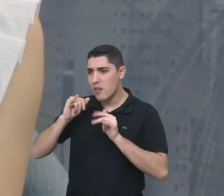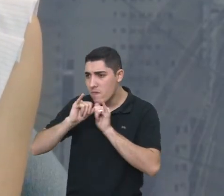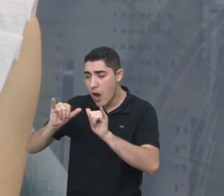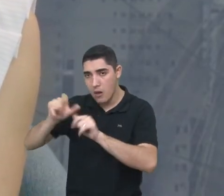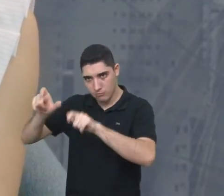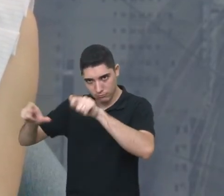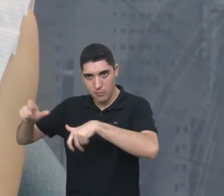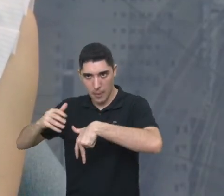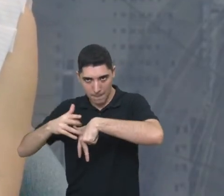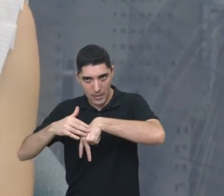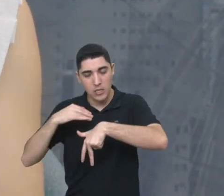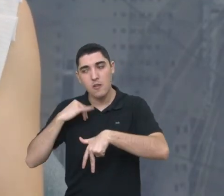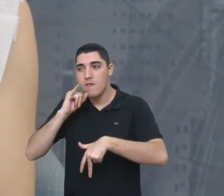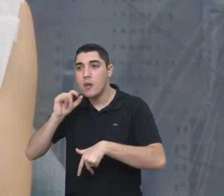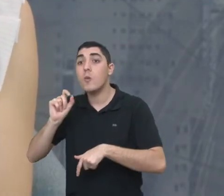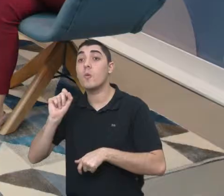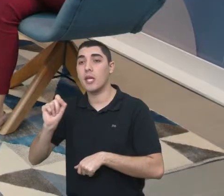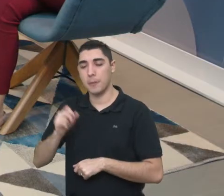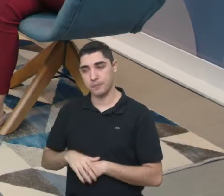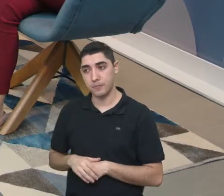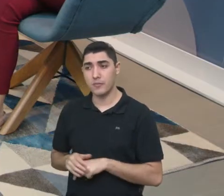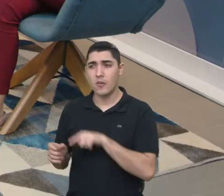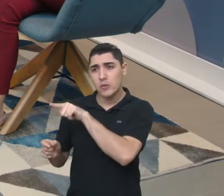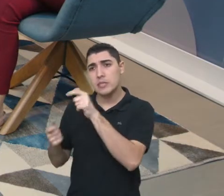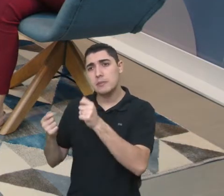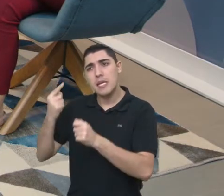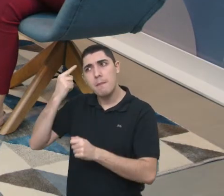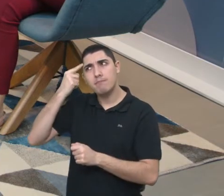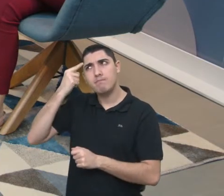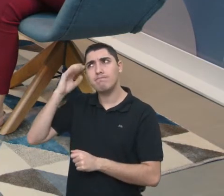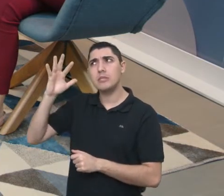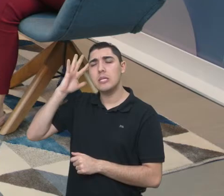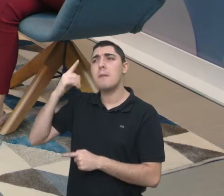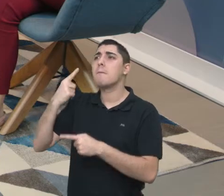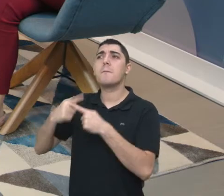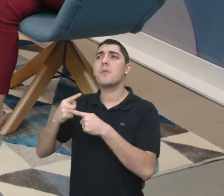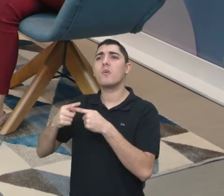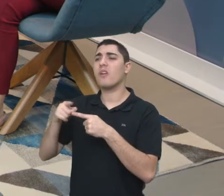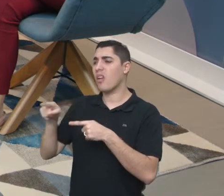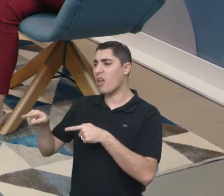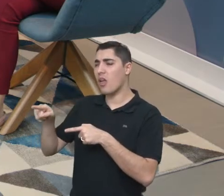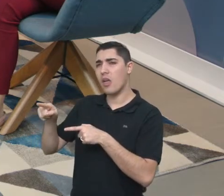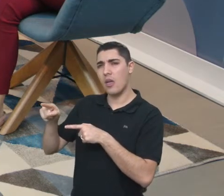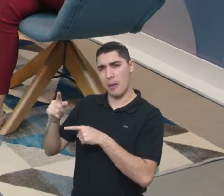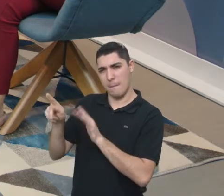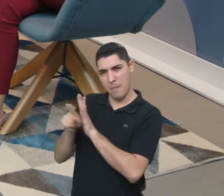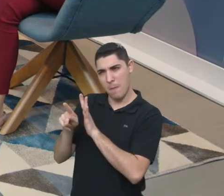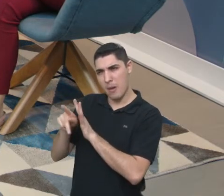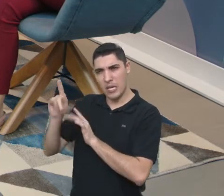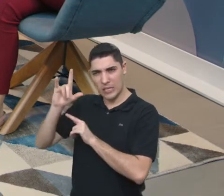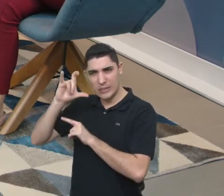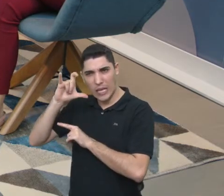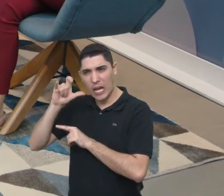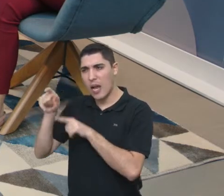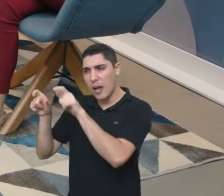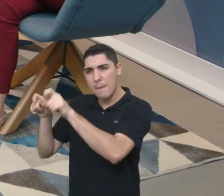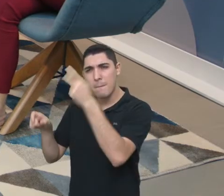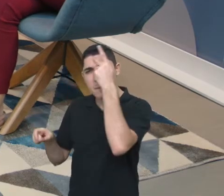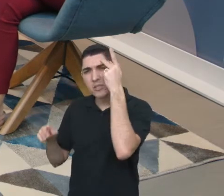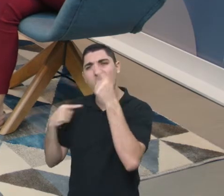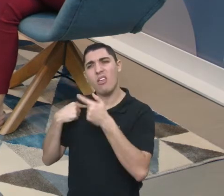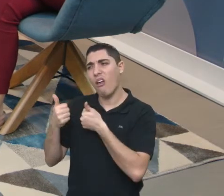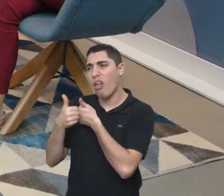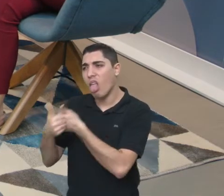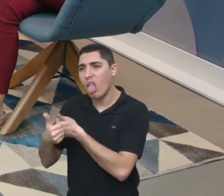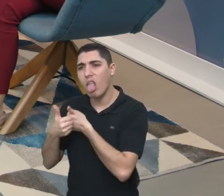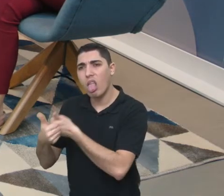pacientes, que é importante a gente se perguntar por que eu estou seguindo diversos perfis. Né? Se pergunta com curiosidade,